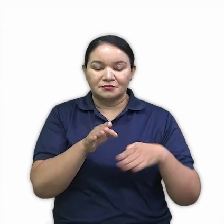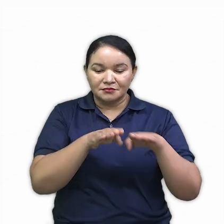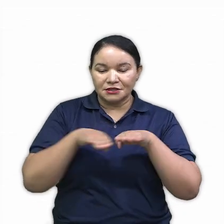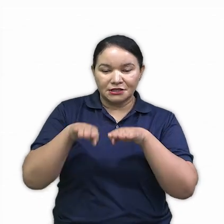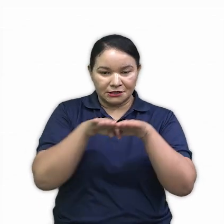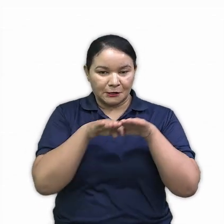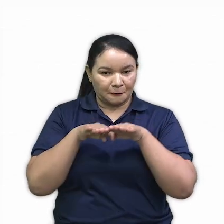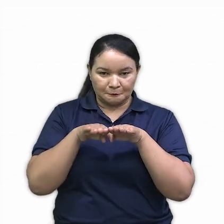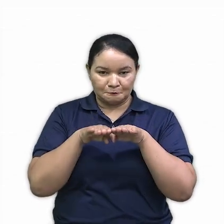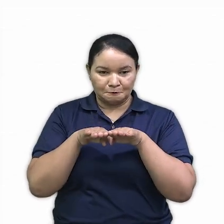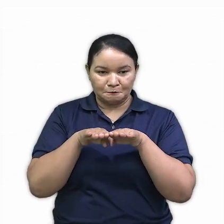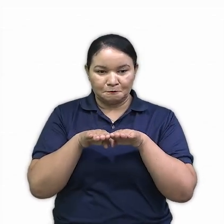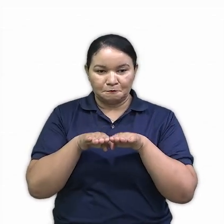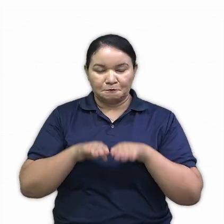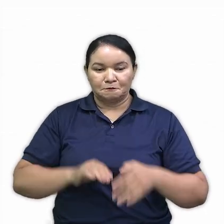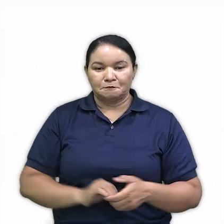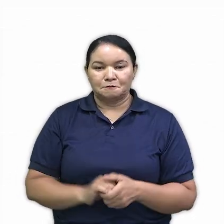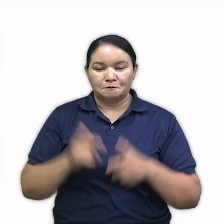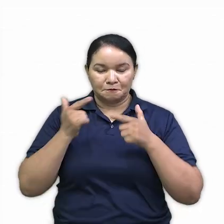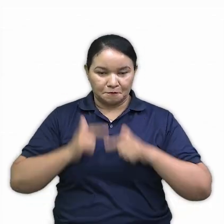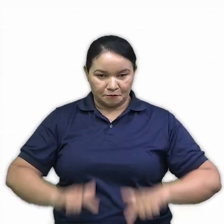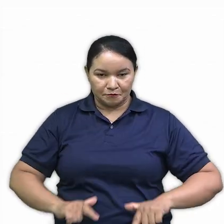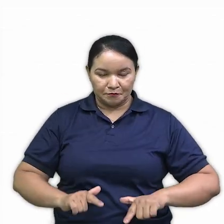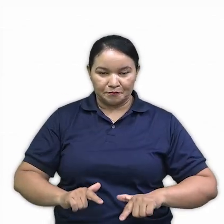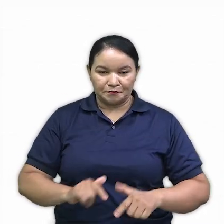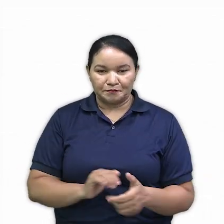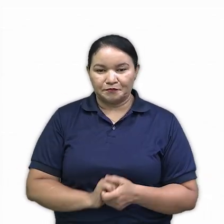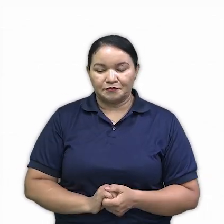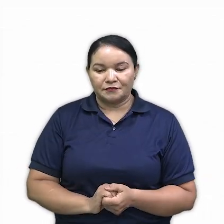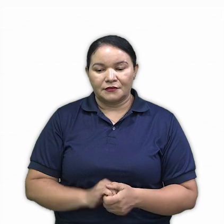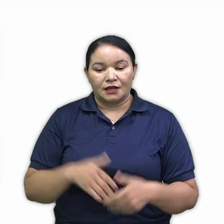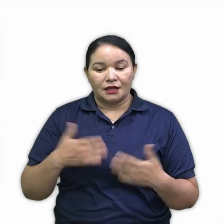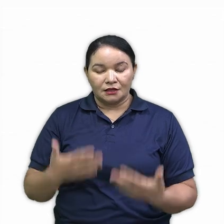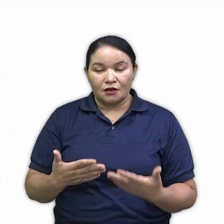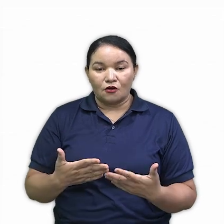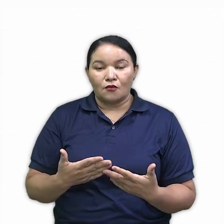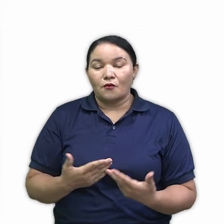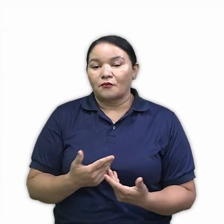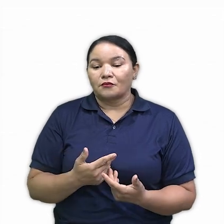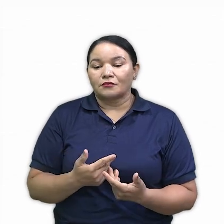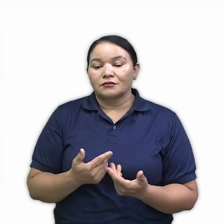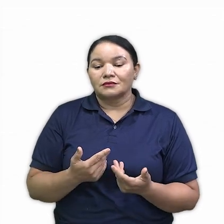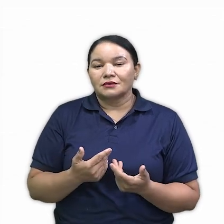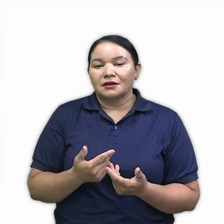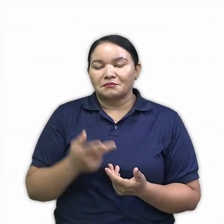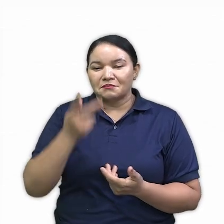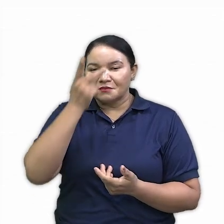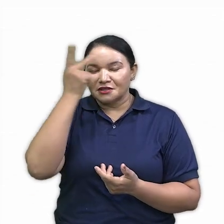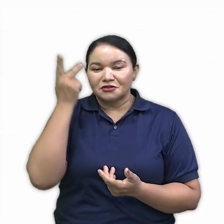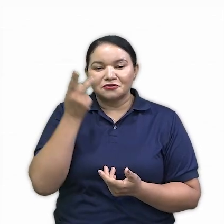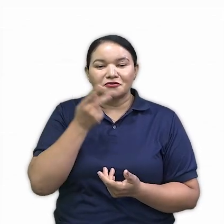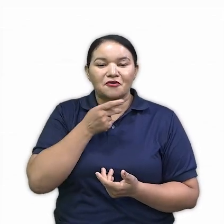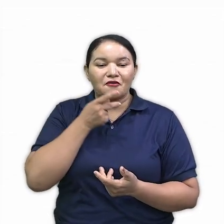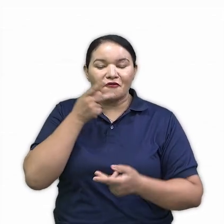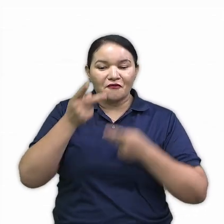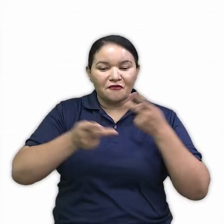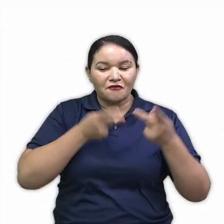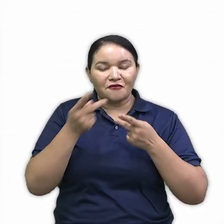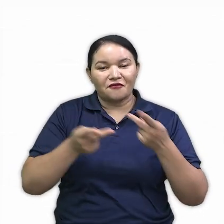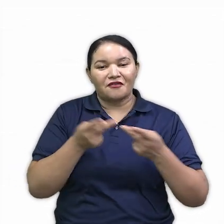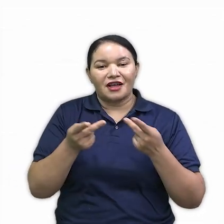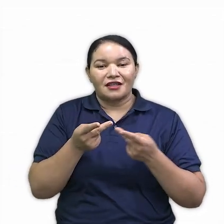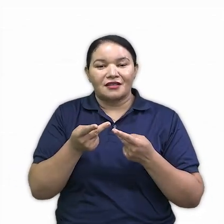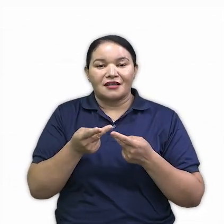imparcial. Isso aqui também, né, remete a uma pessoa que está... Essa aqui é aquele que está negando, né?